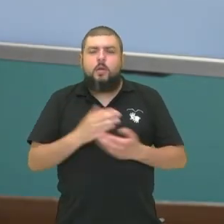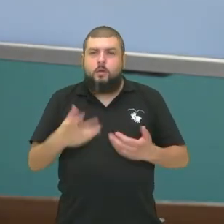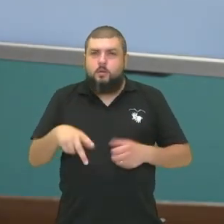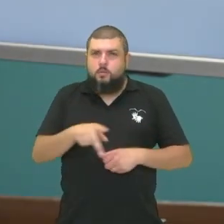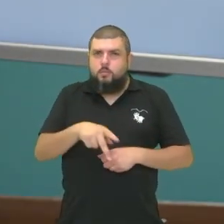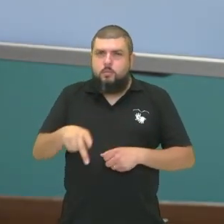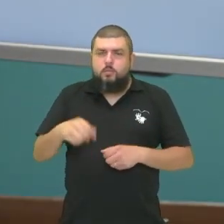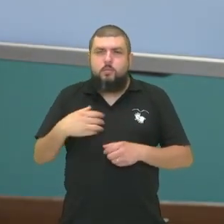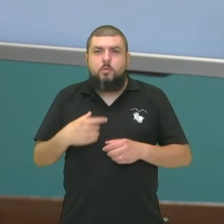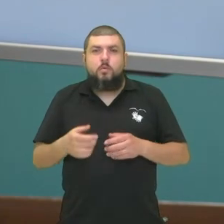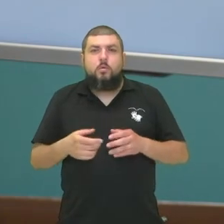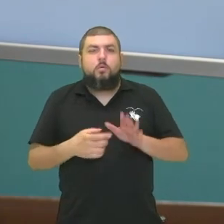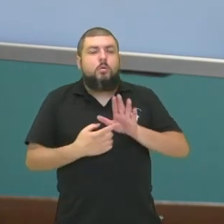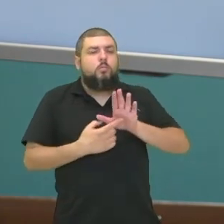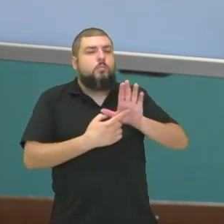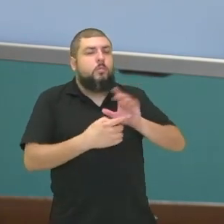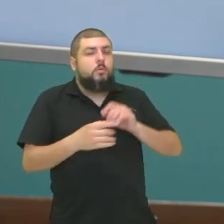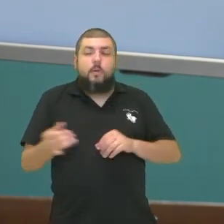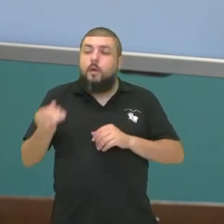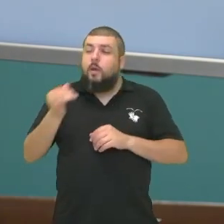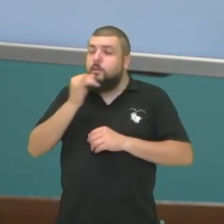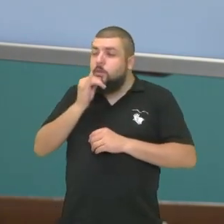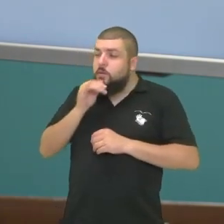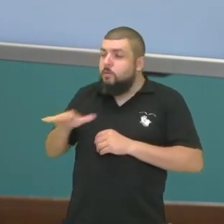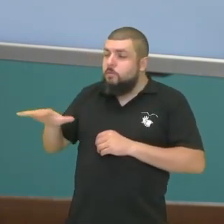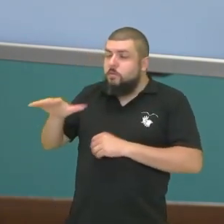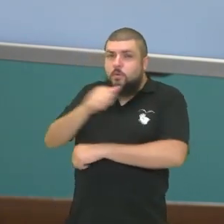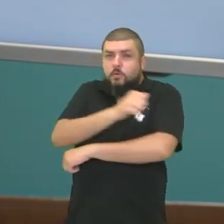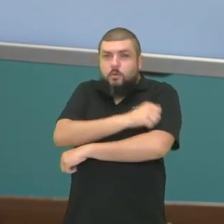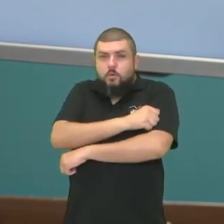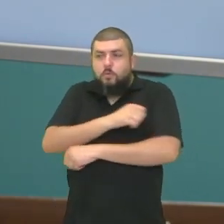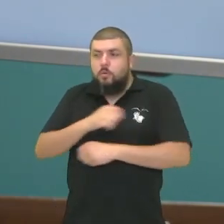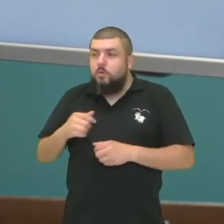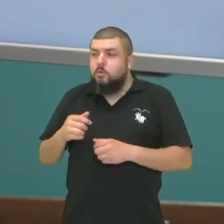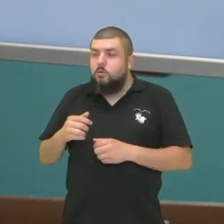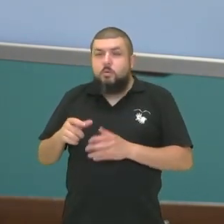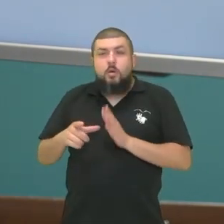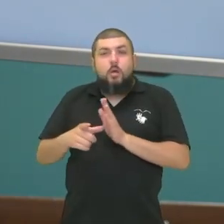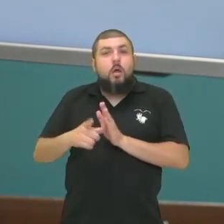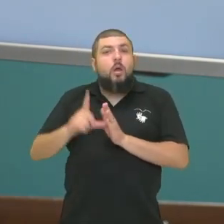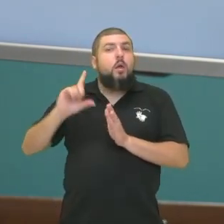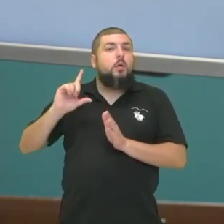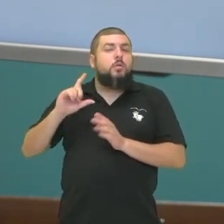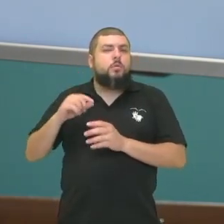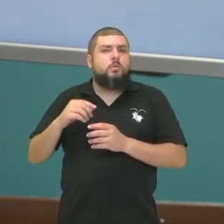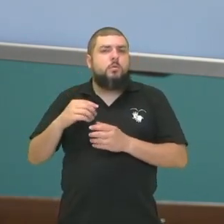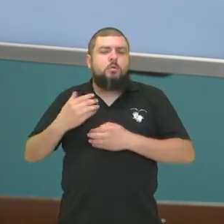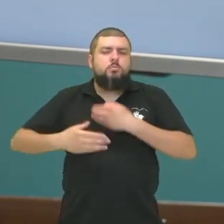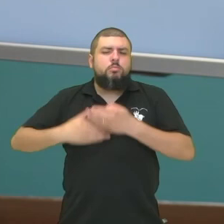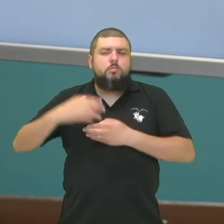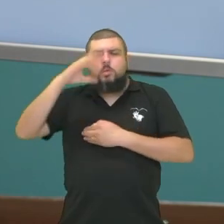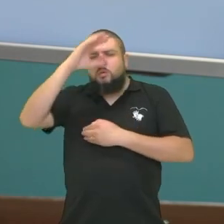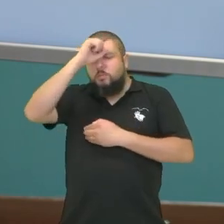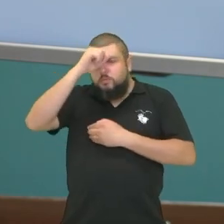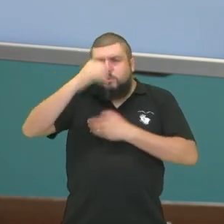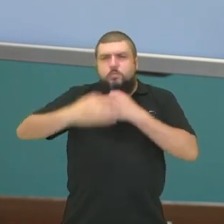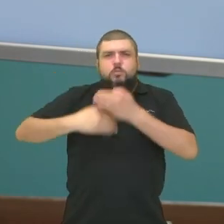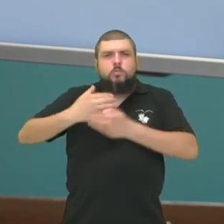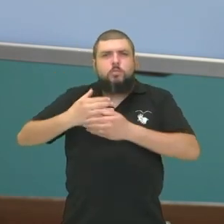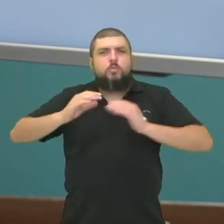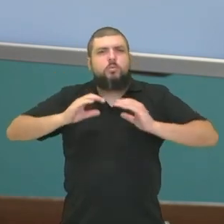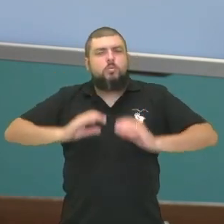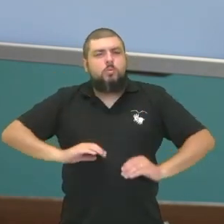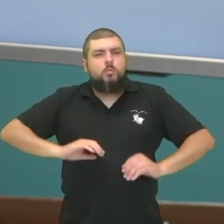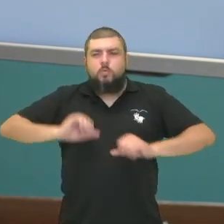mostrando um exemplo de como os estudantes agiam antes do curso. E com o curso eles tiveram uma mudança de